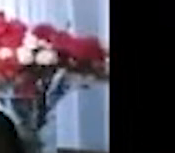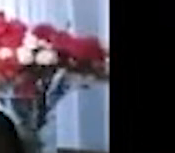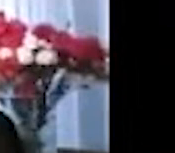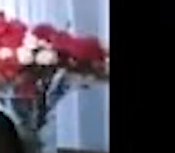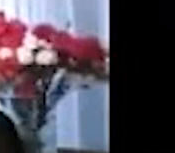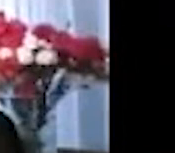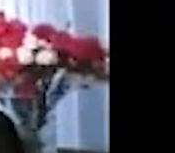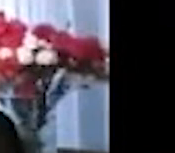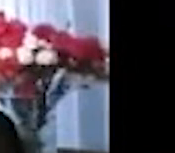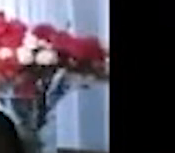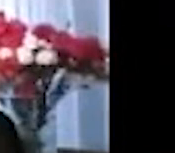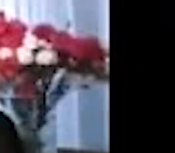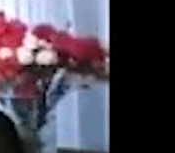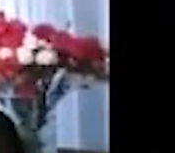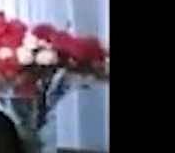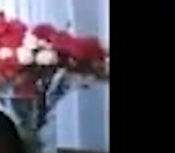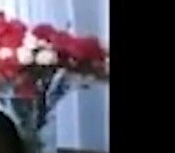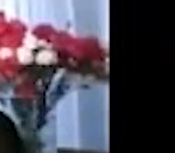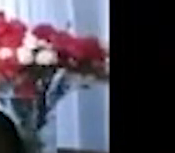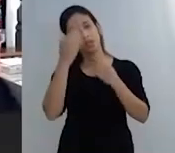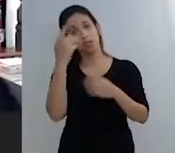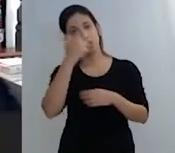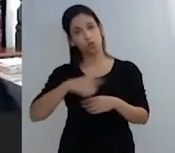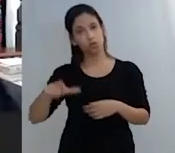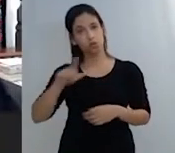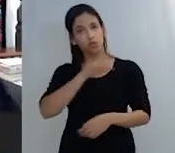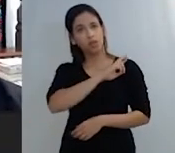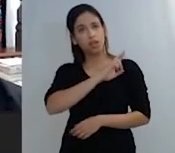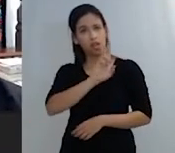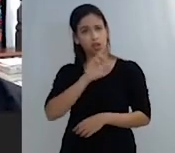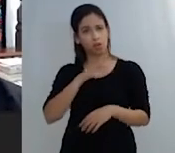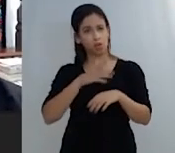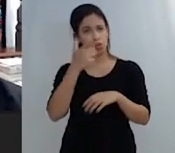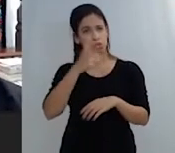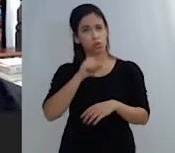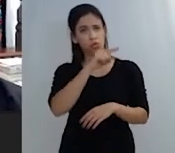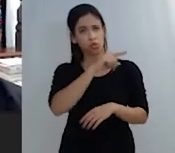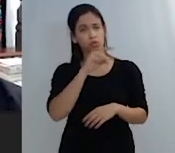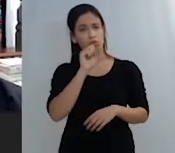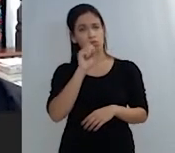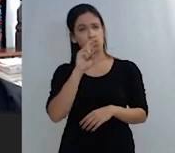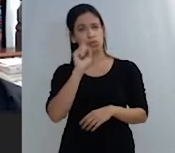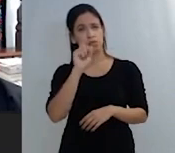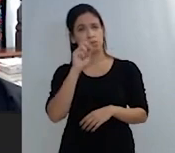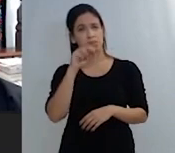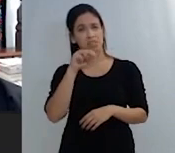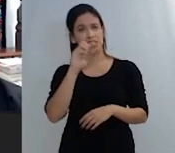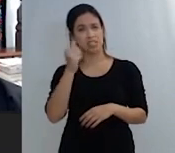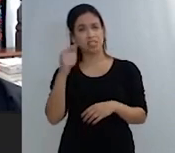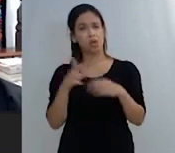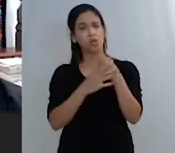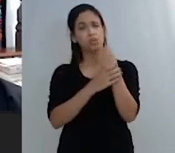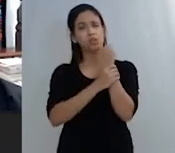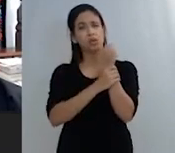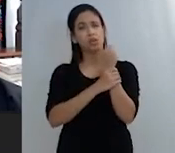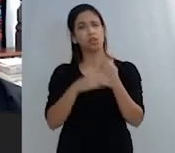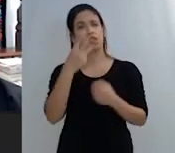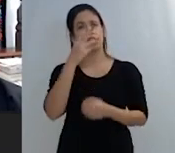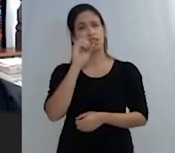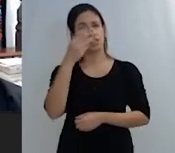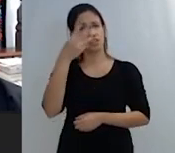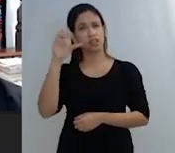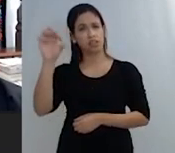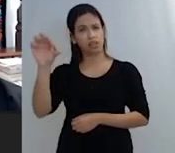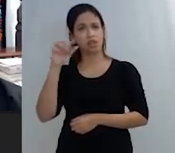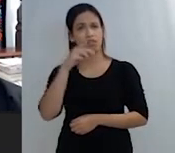3,13% do orçamento anual do Tribunal de Justiça do Estado. Mas os ministros entenderam que, além da liminar favorável ao pagamento para servidores